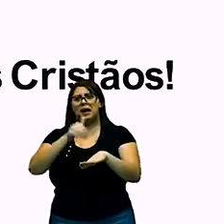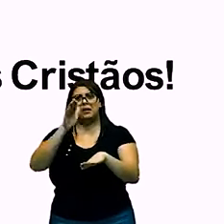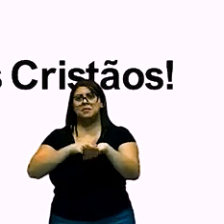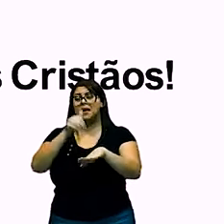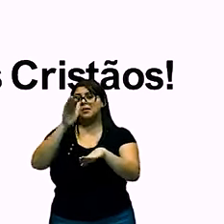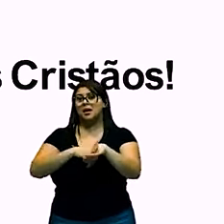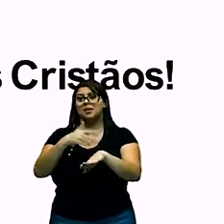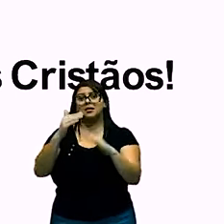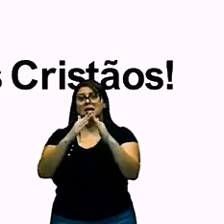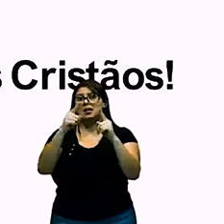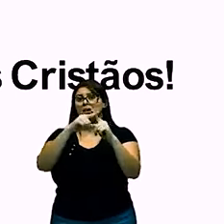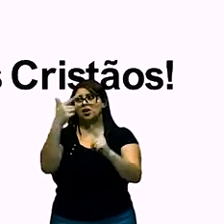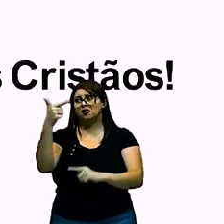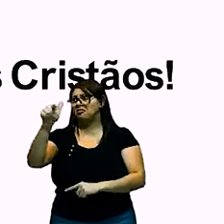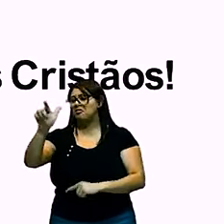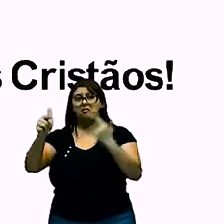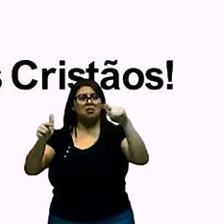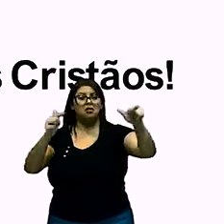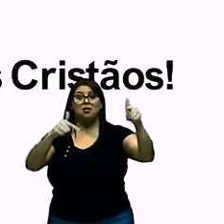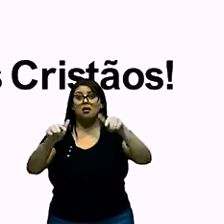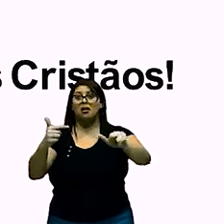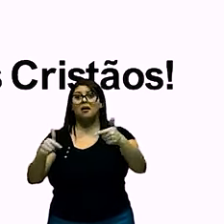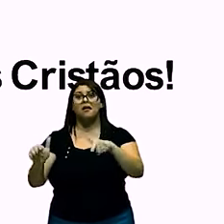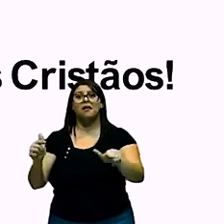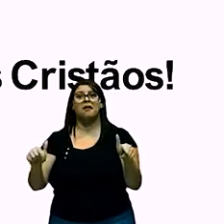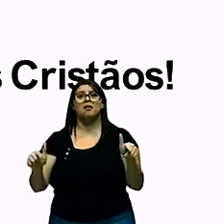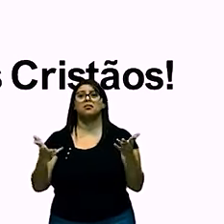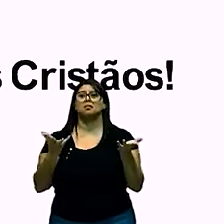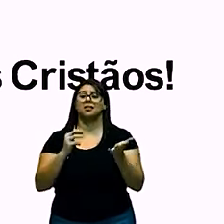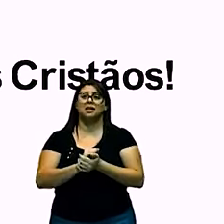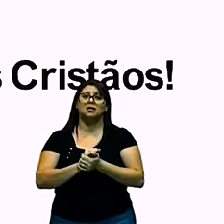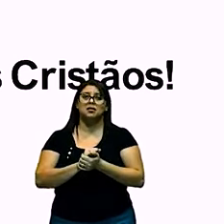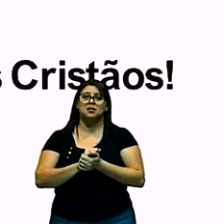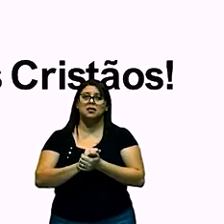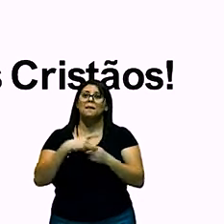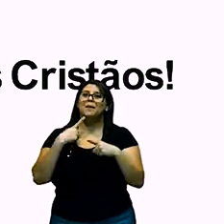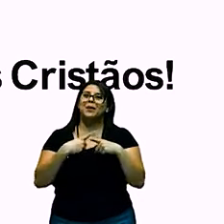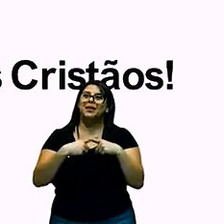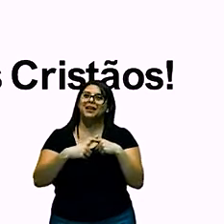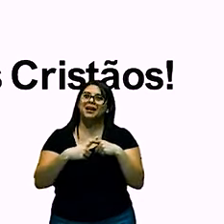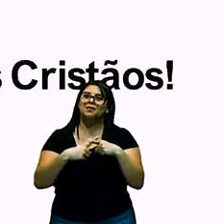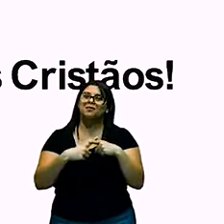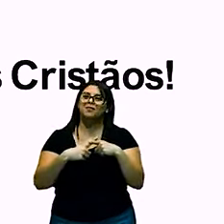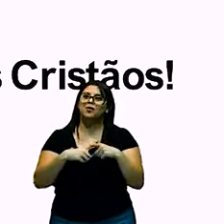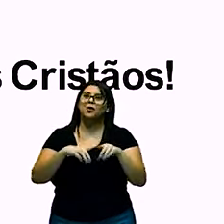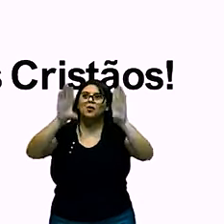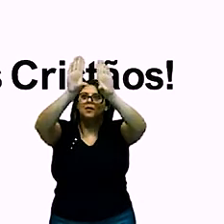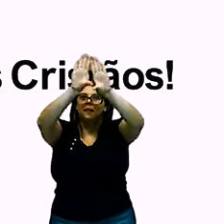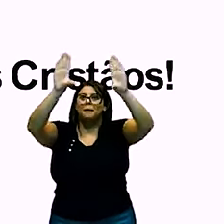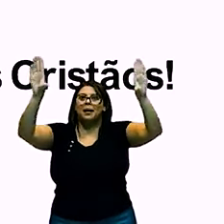do que cristãos. Este é o problema, quando nós colocamos a denominação na frente